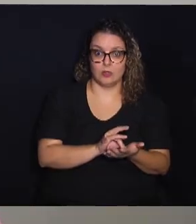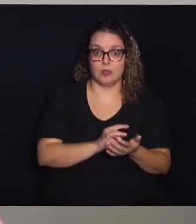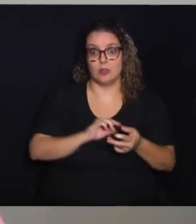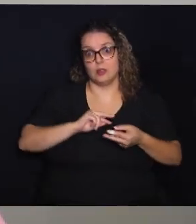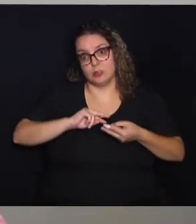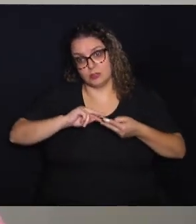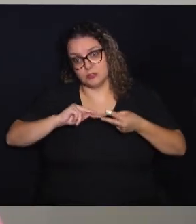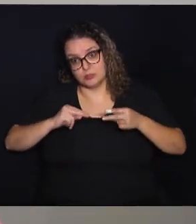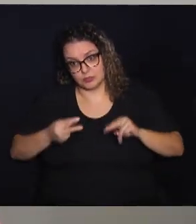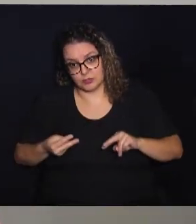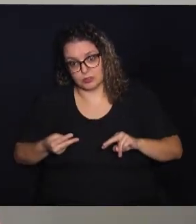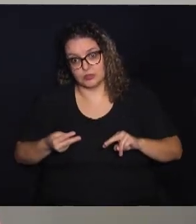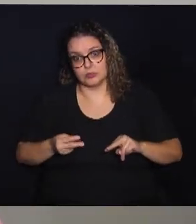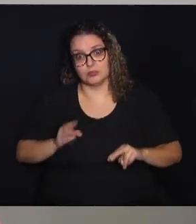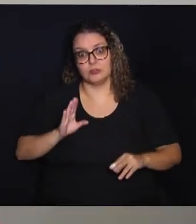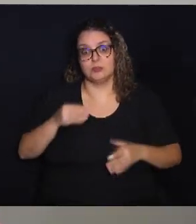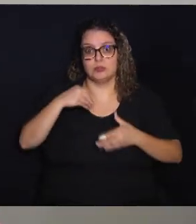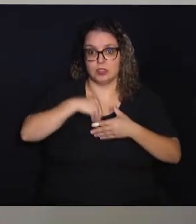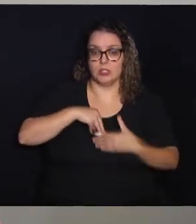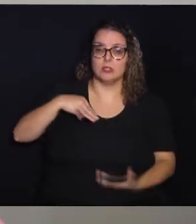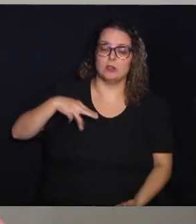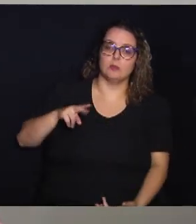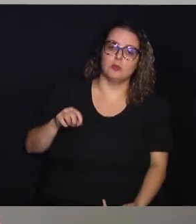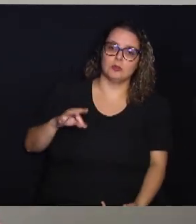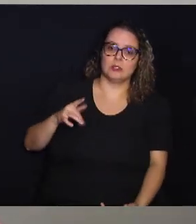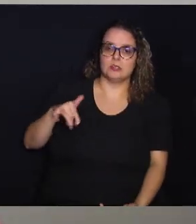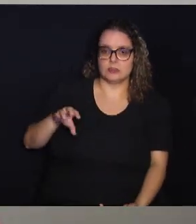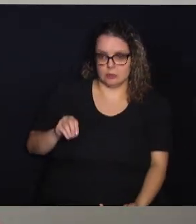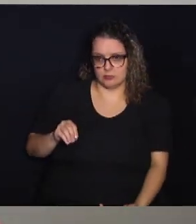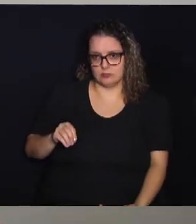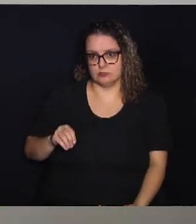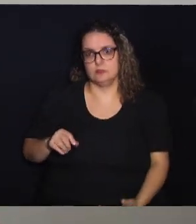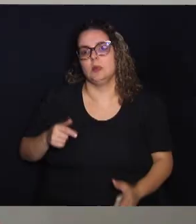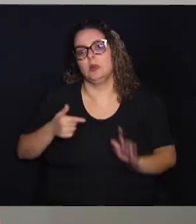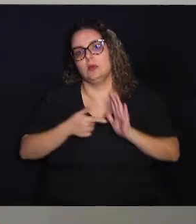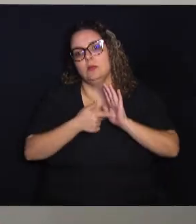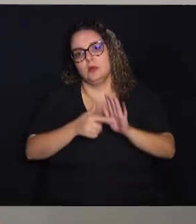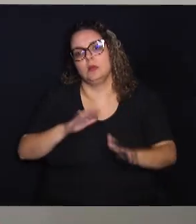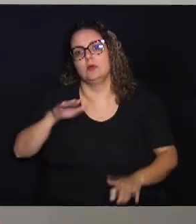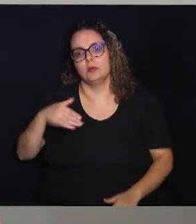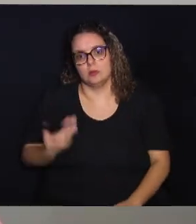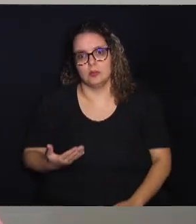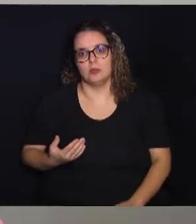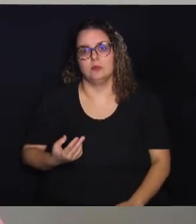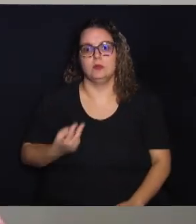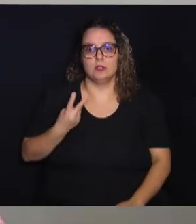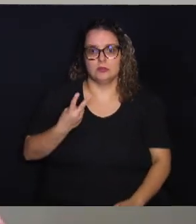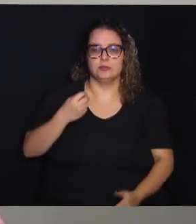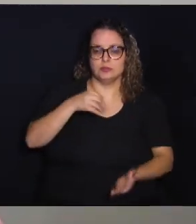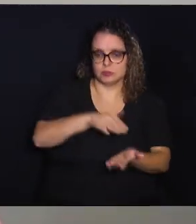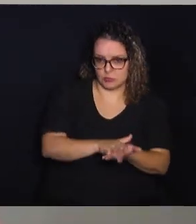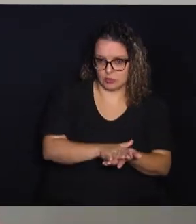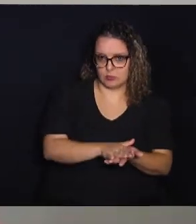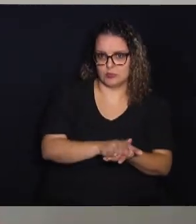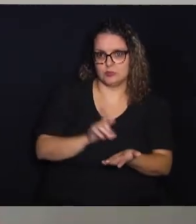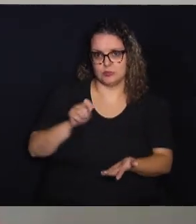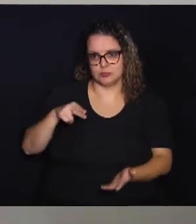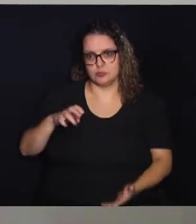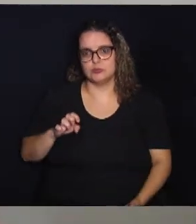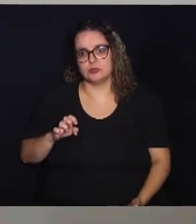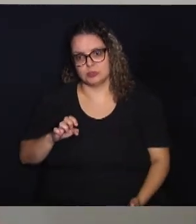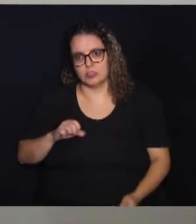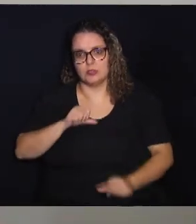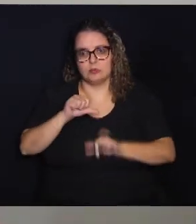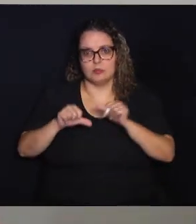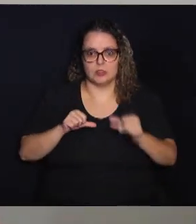genética, então a pessoa já herda a mutação. Então, ela vai manifestar, quando ela herda as duas cópias do gene mutado, ela vai manifestar sintomas